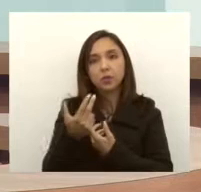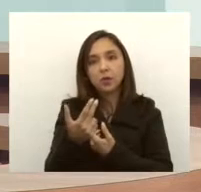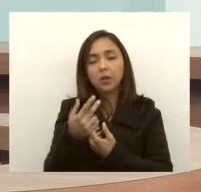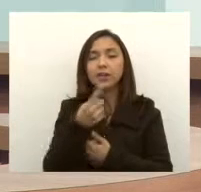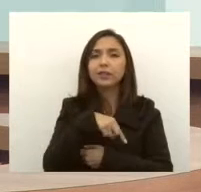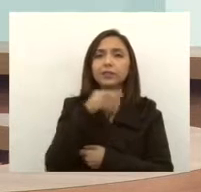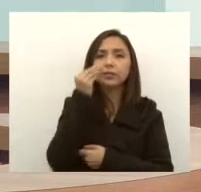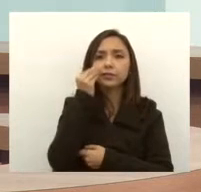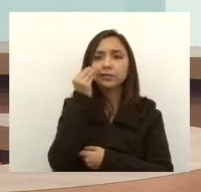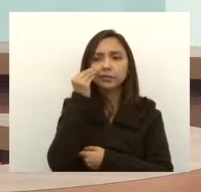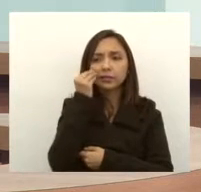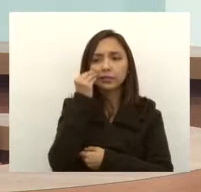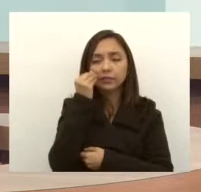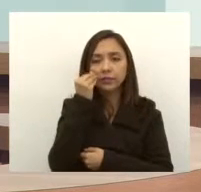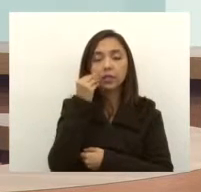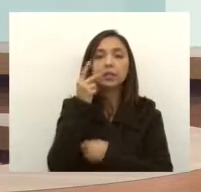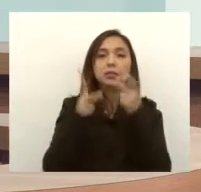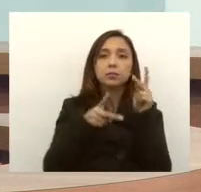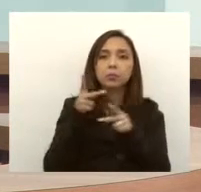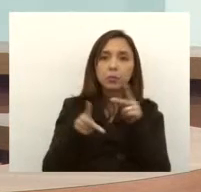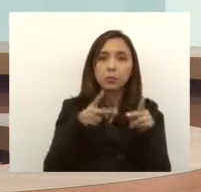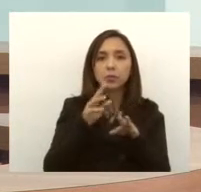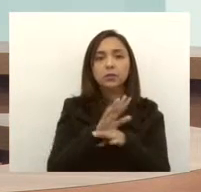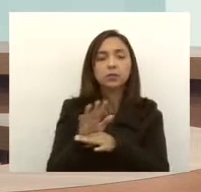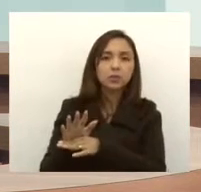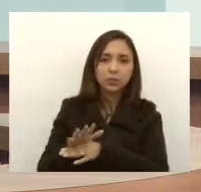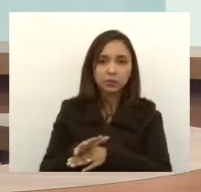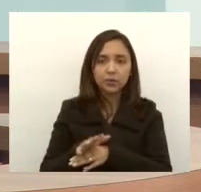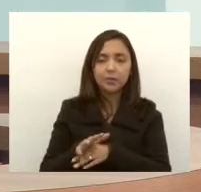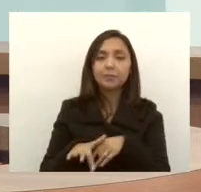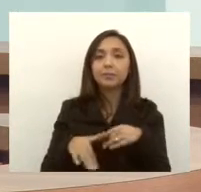tenta fazer muita coisa pela população, pela comunidade,